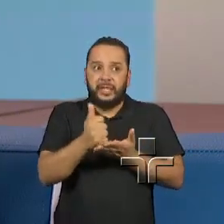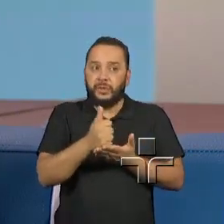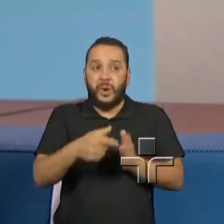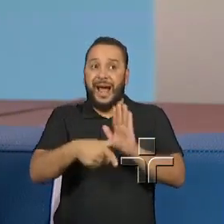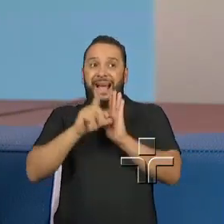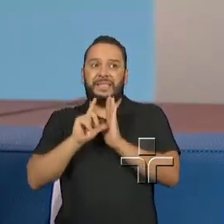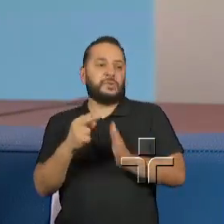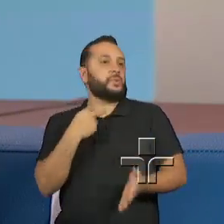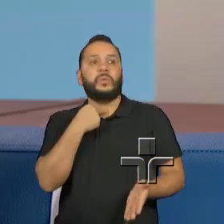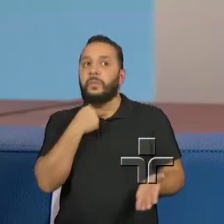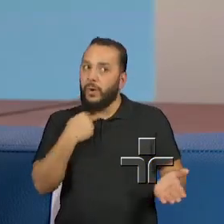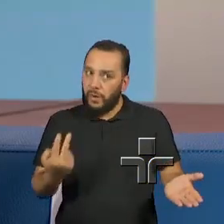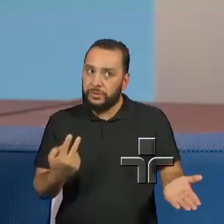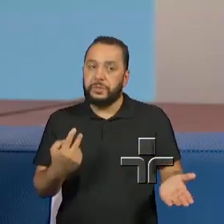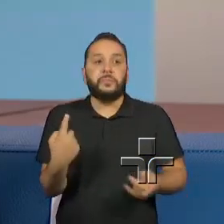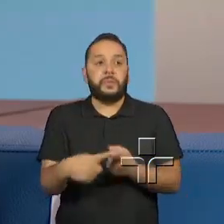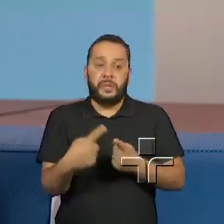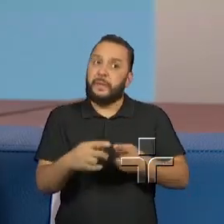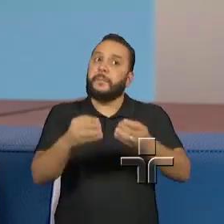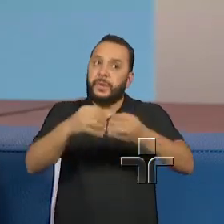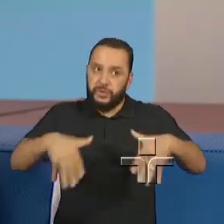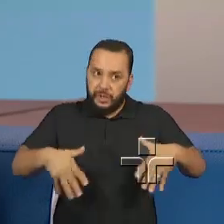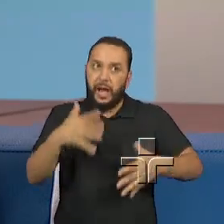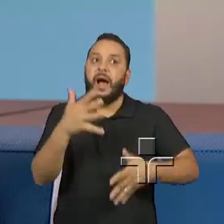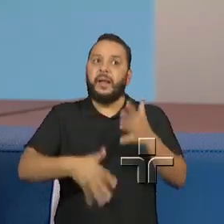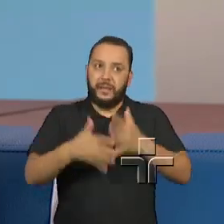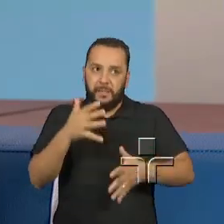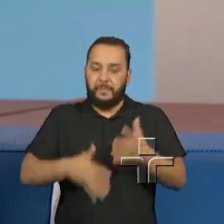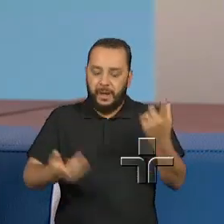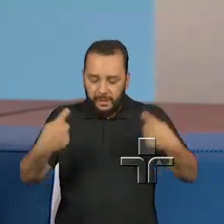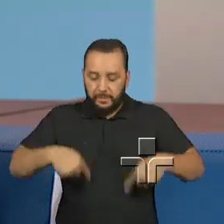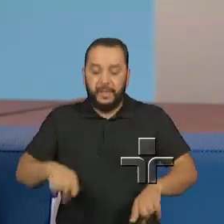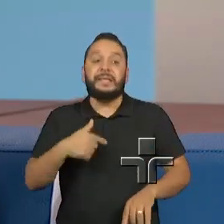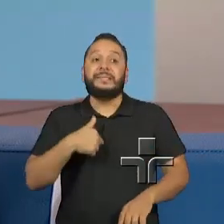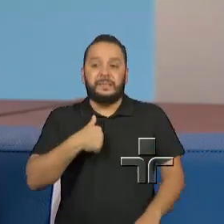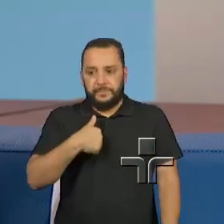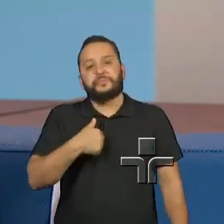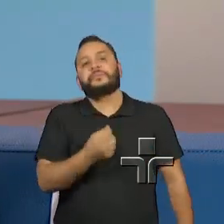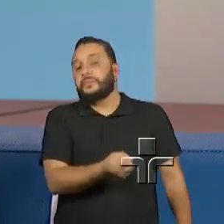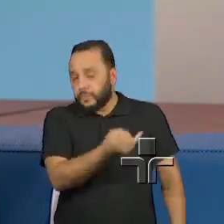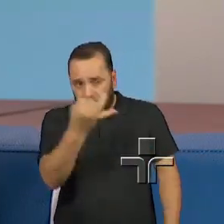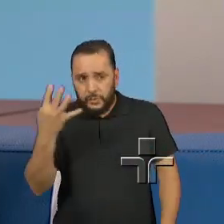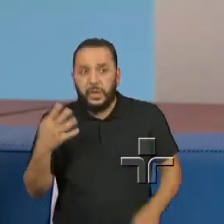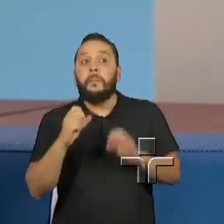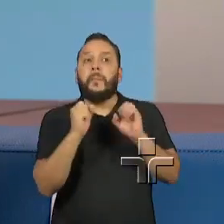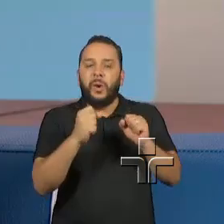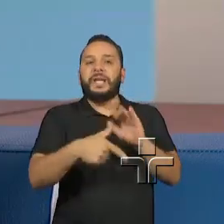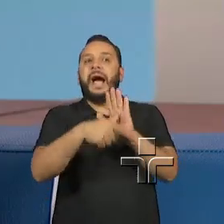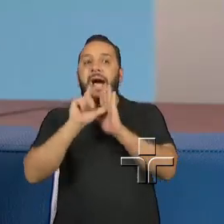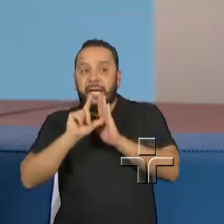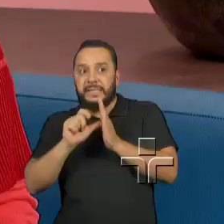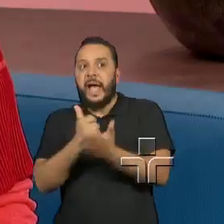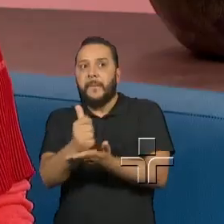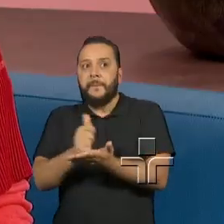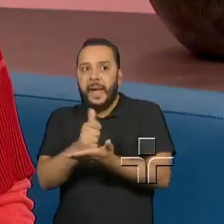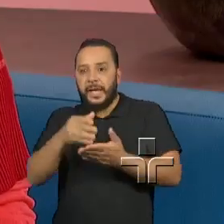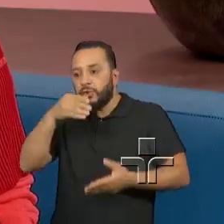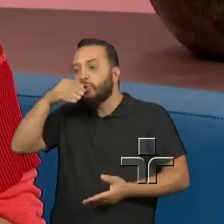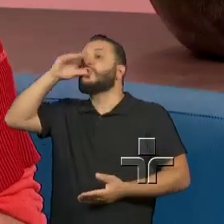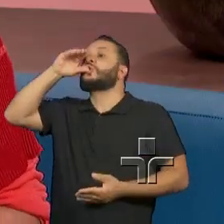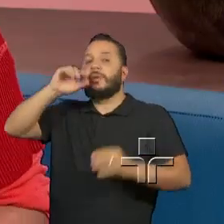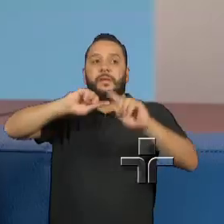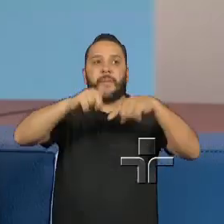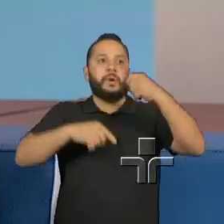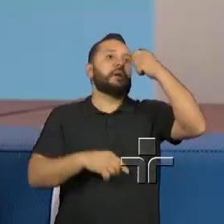o título de produção de anticorpo. Entendi. Mas para algumas vacinas, a gente orienta a dar antes. É. Por isso que é importante também conversar com o